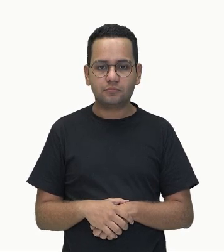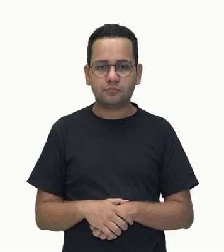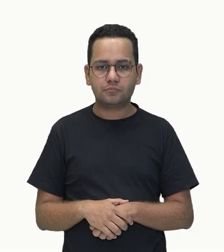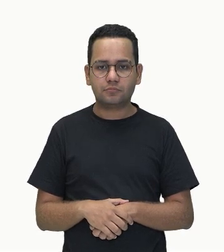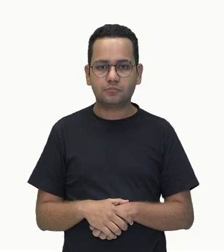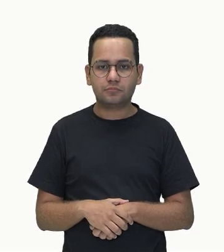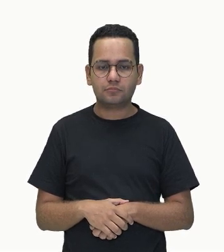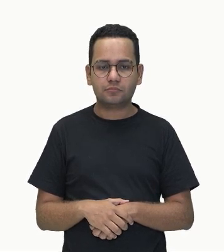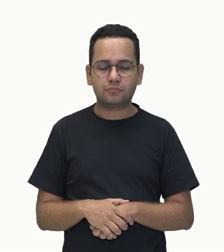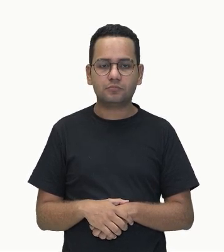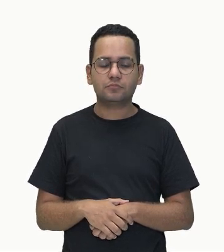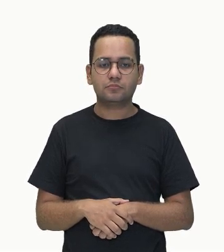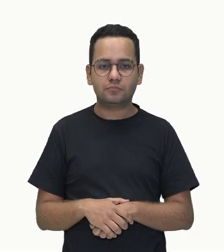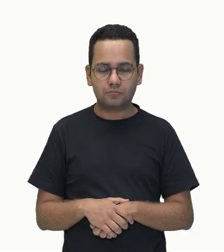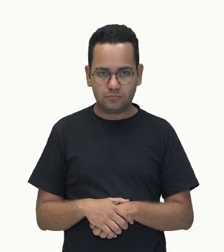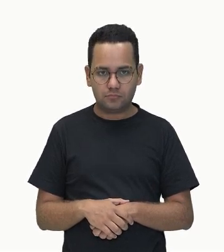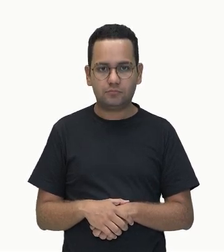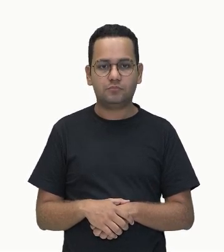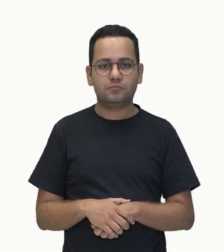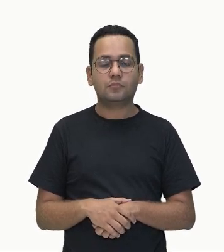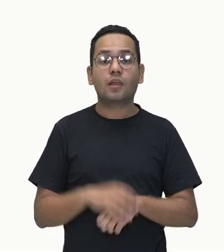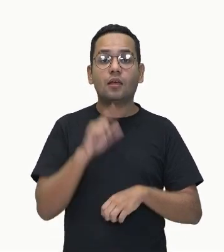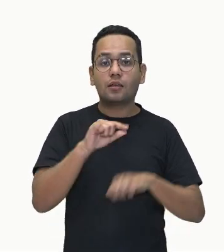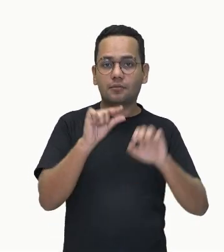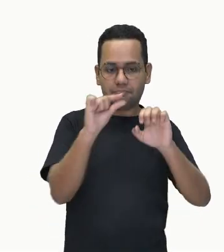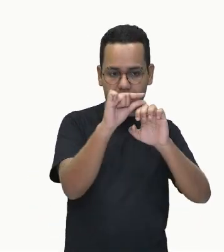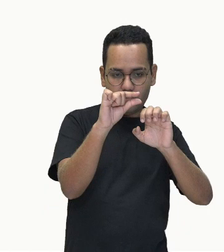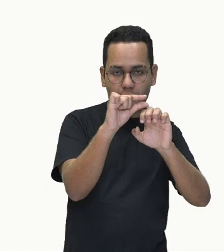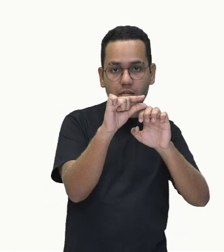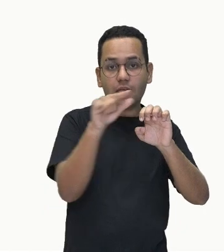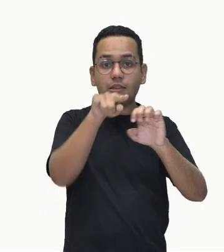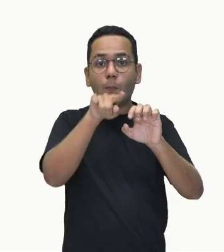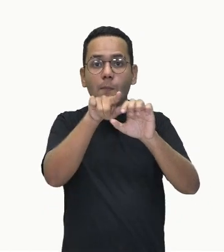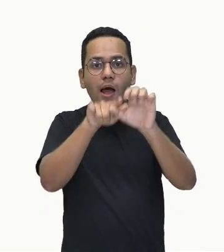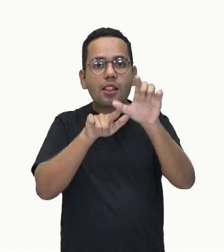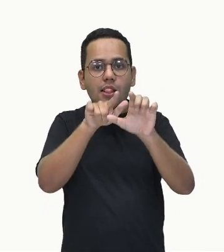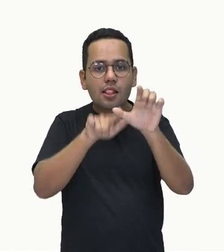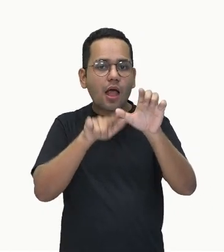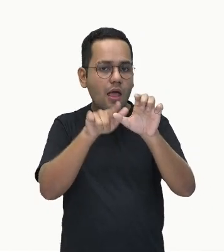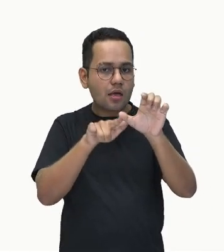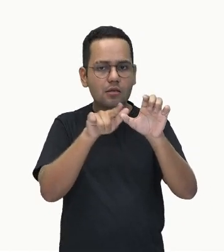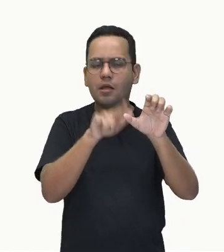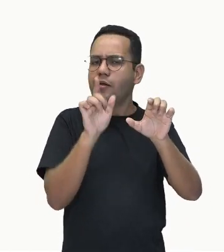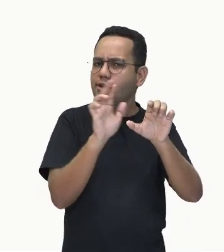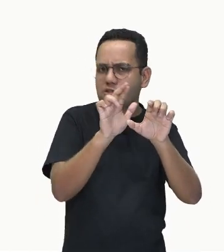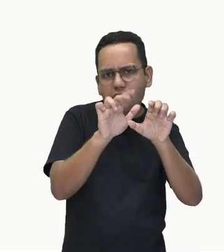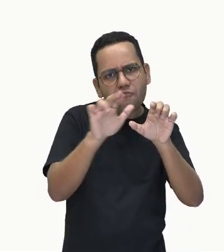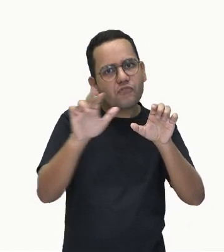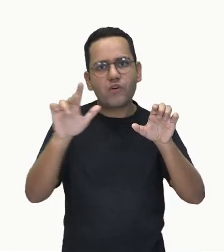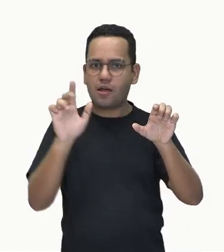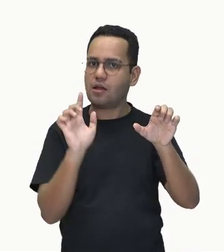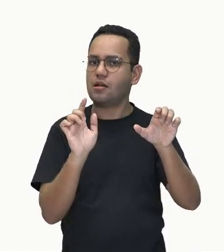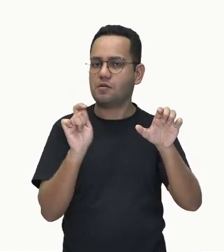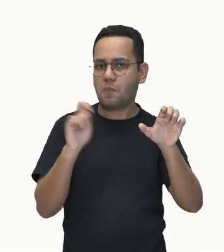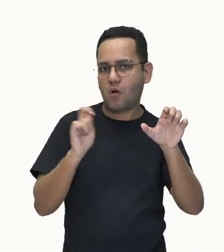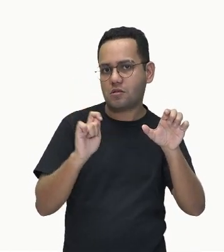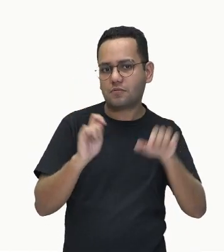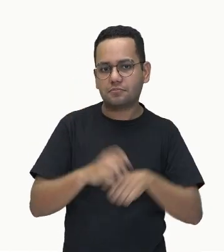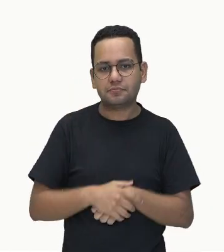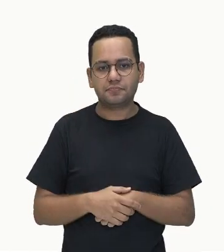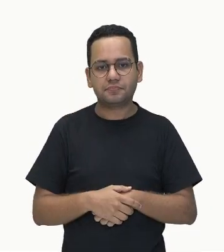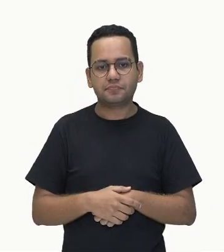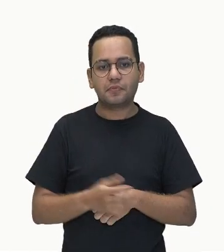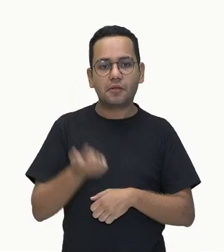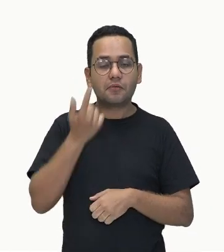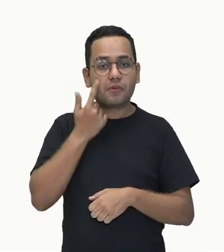incógnita aparece no expoente de um ou mais termos né conforme nós já vimos então nós temos aqui